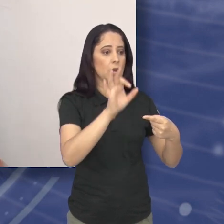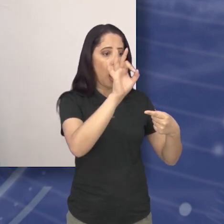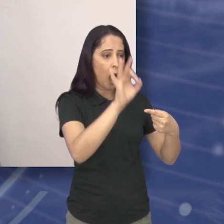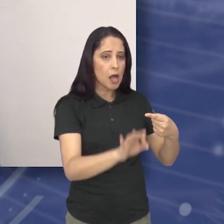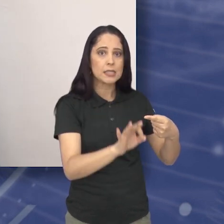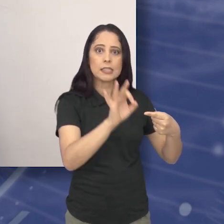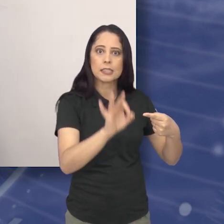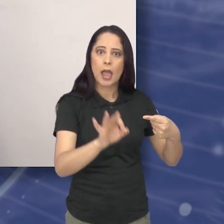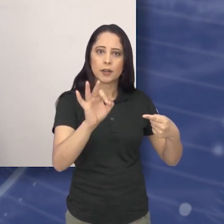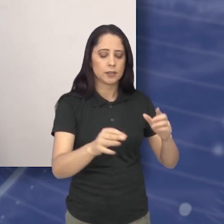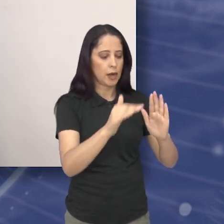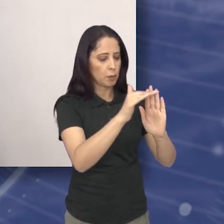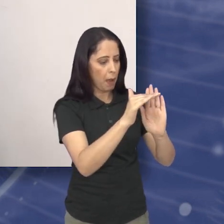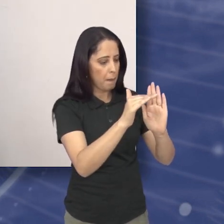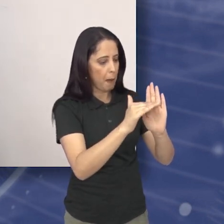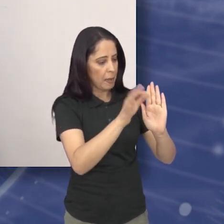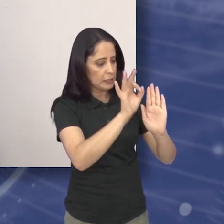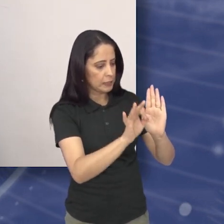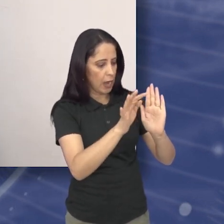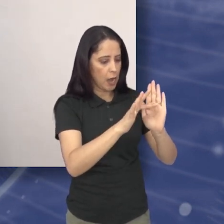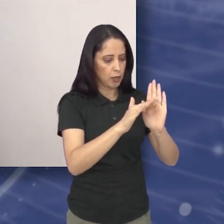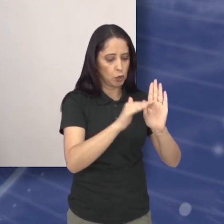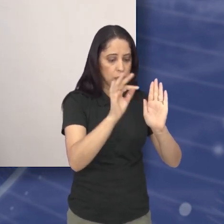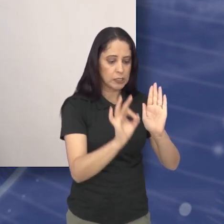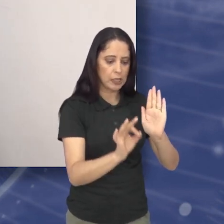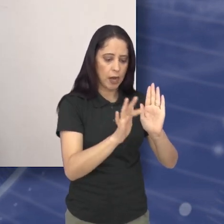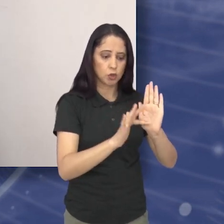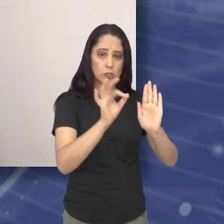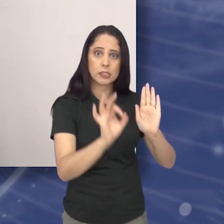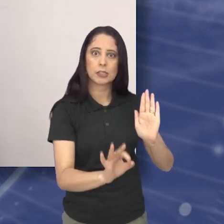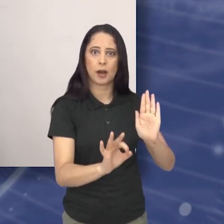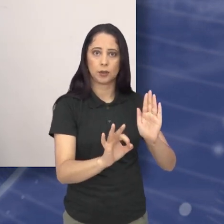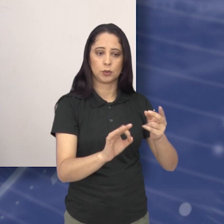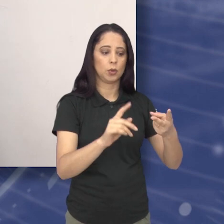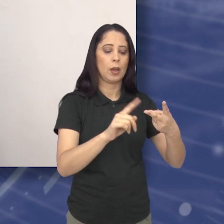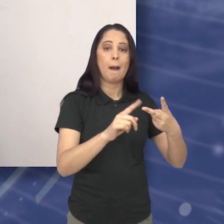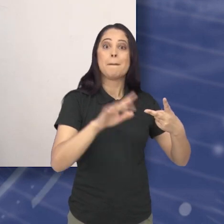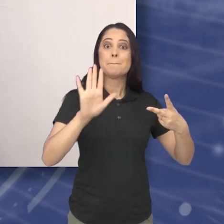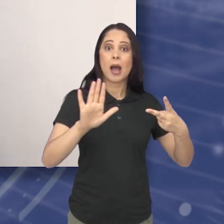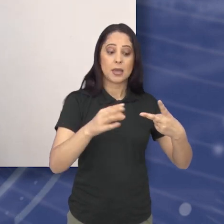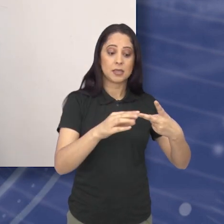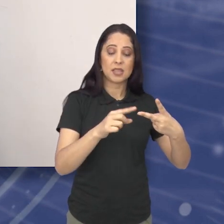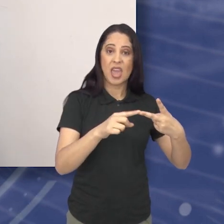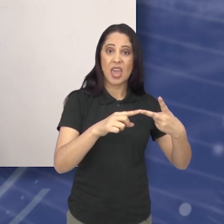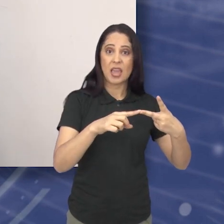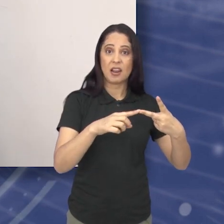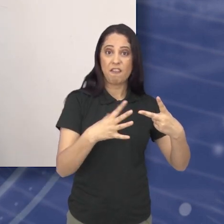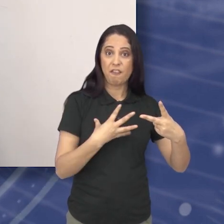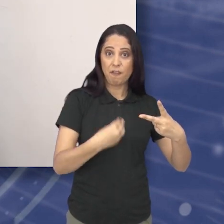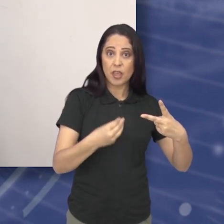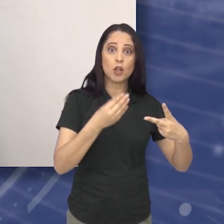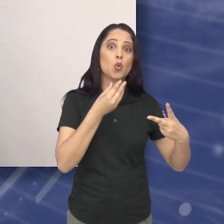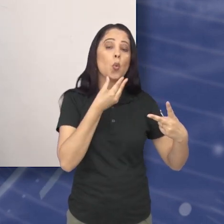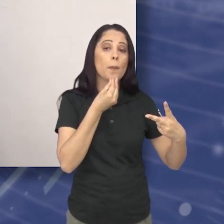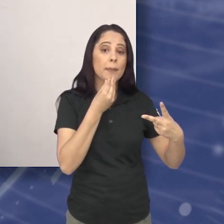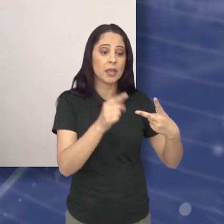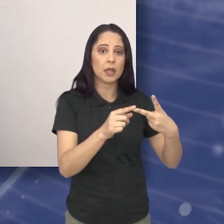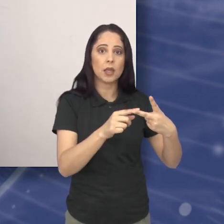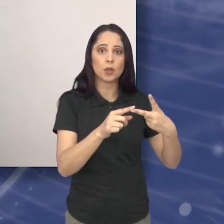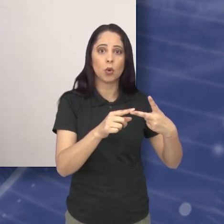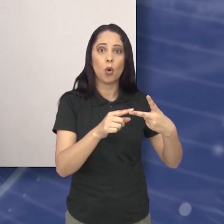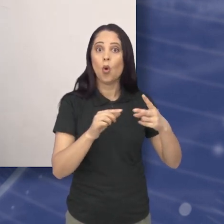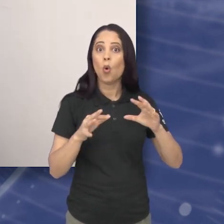planejado, o previsto. Até um pouco precoce, ela sempre foi muito precoce. E quando chegou na vez do Jonathan, tudo que